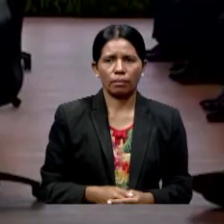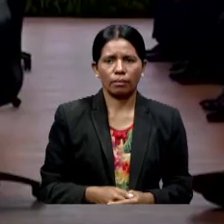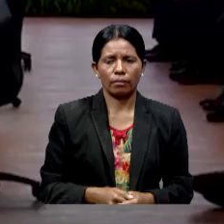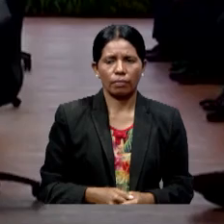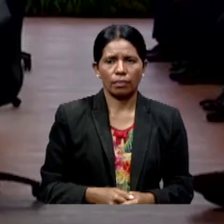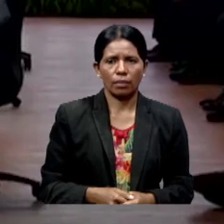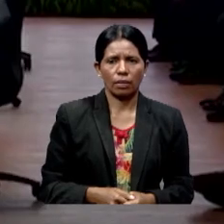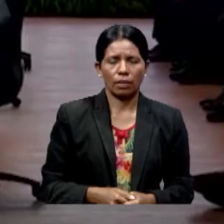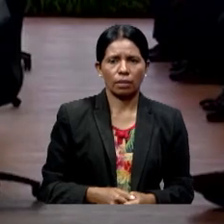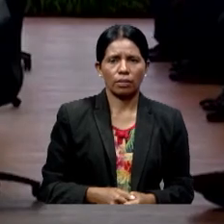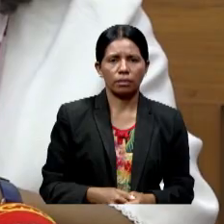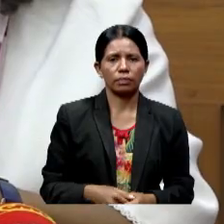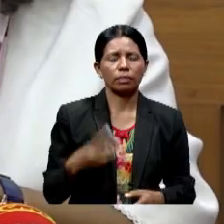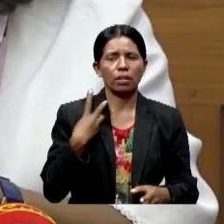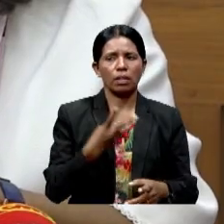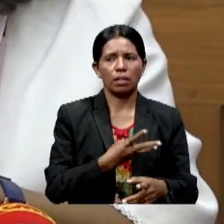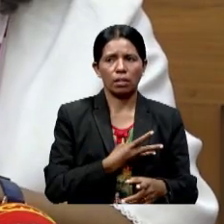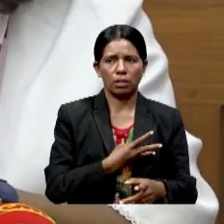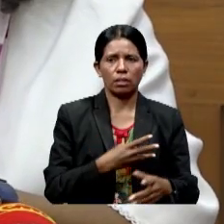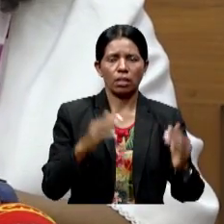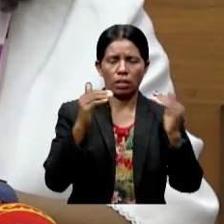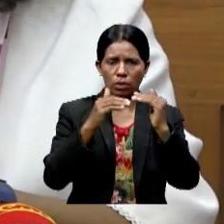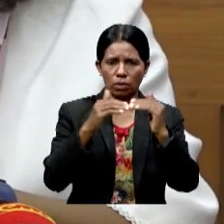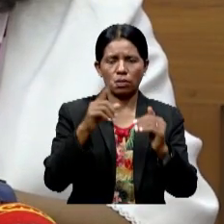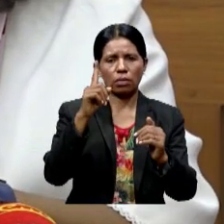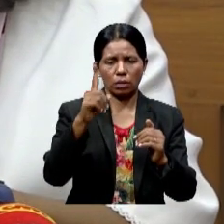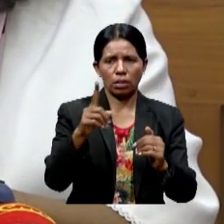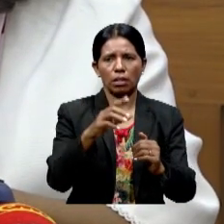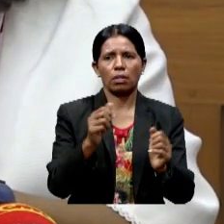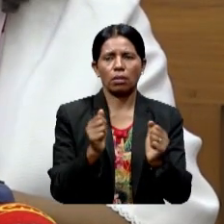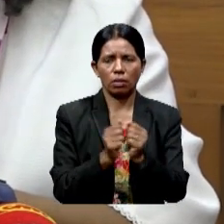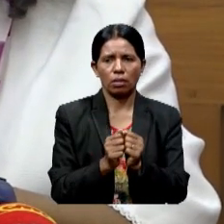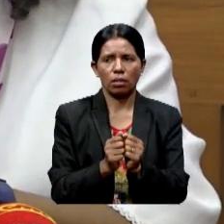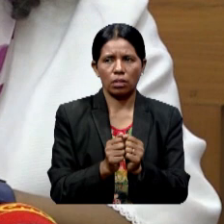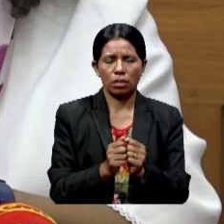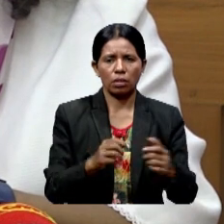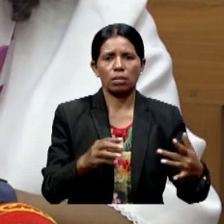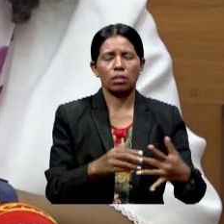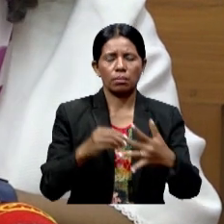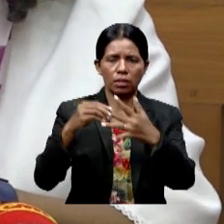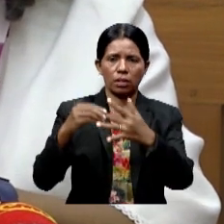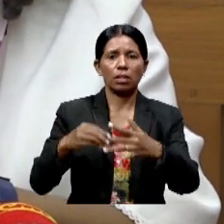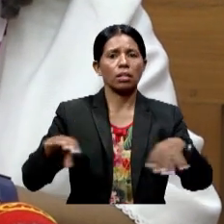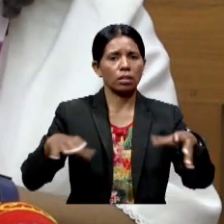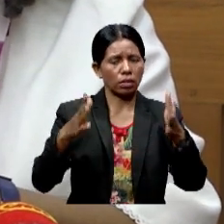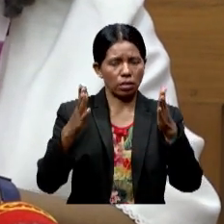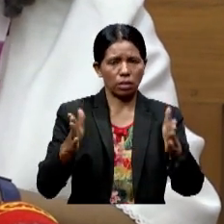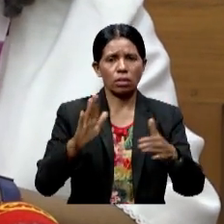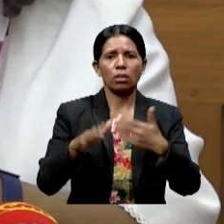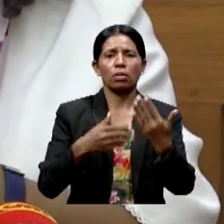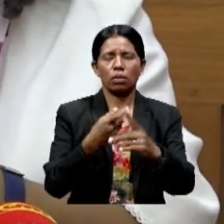técnica minha, se mostra a encontro ida entre oficiais senhor Sira, o